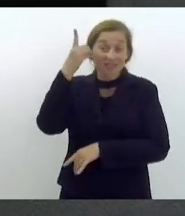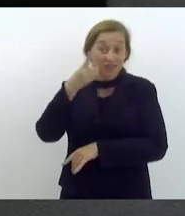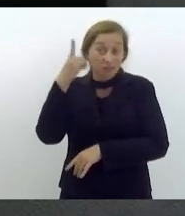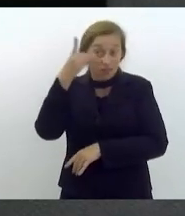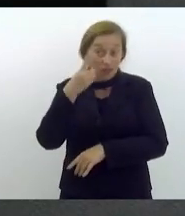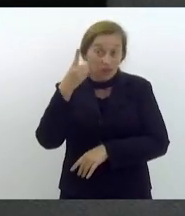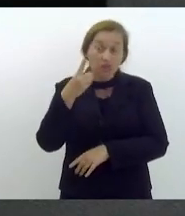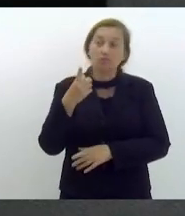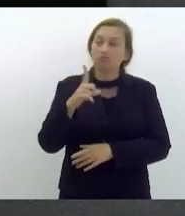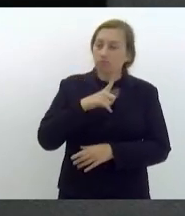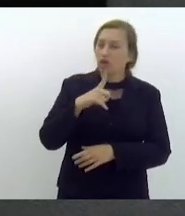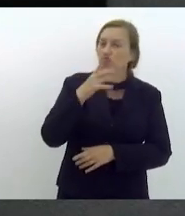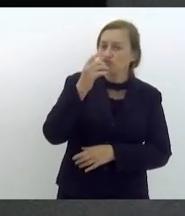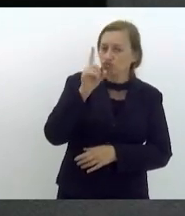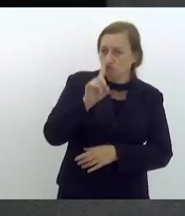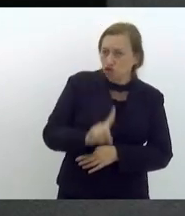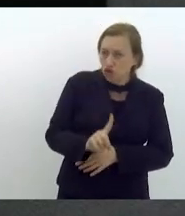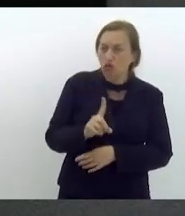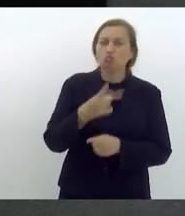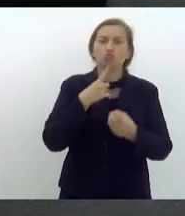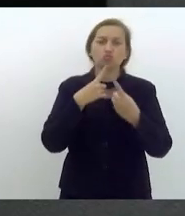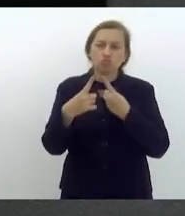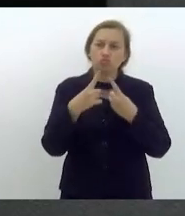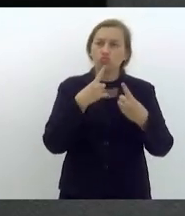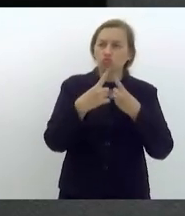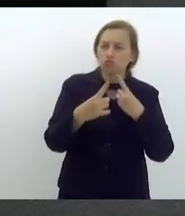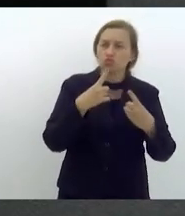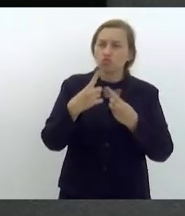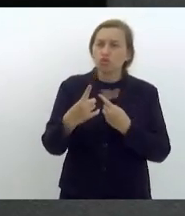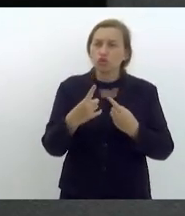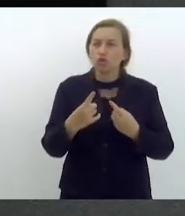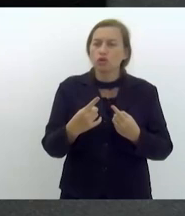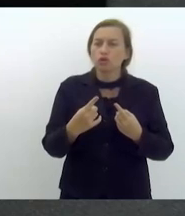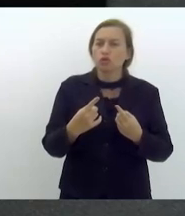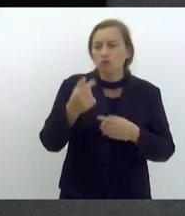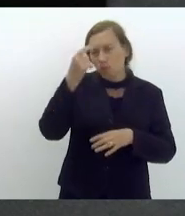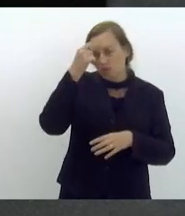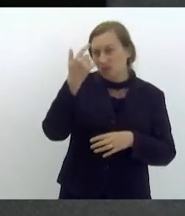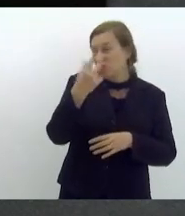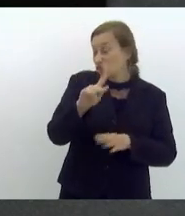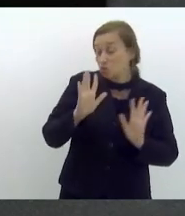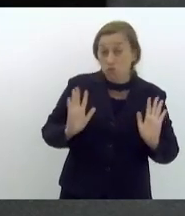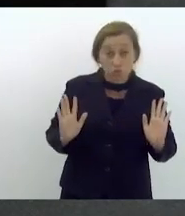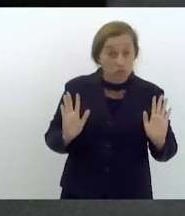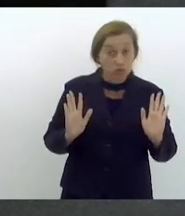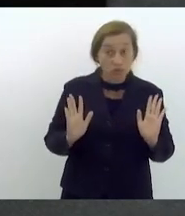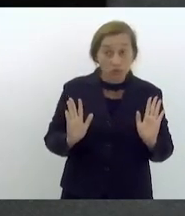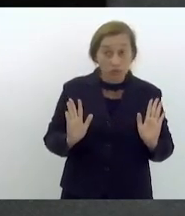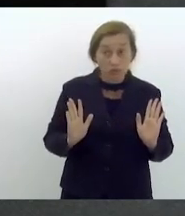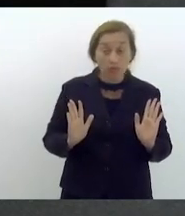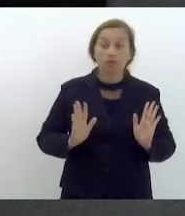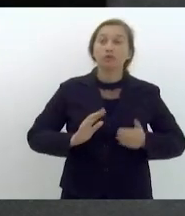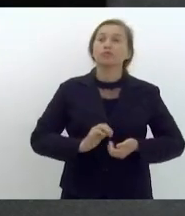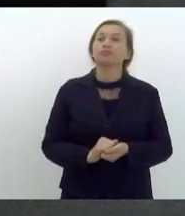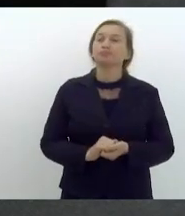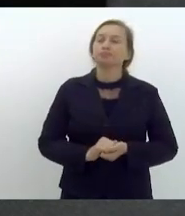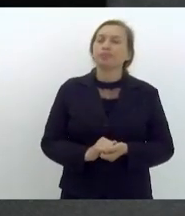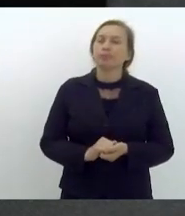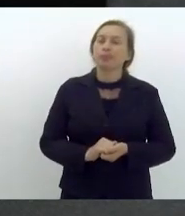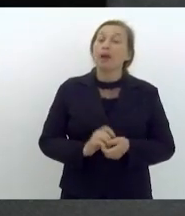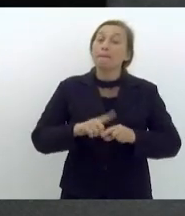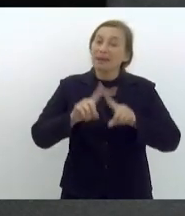tem todo direito de debater como bem entender é uma prerrogativa do Parlamento